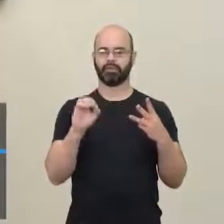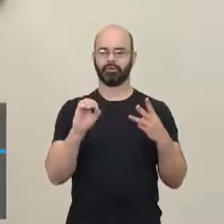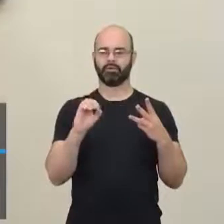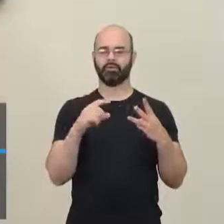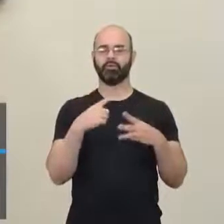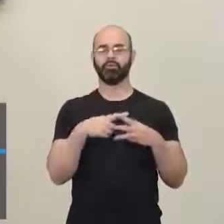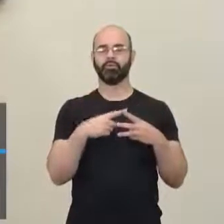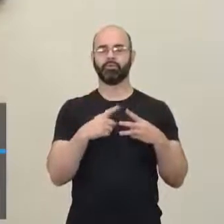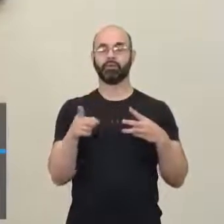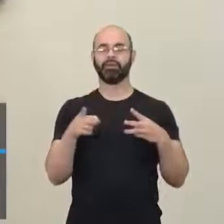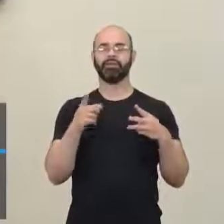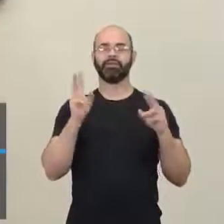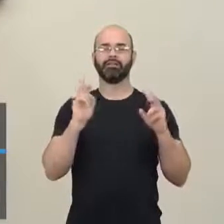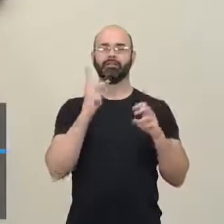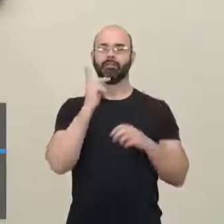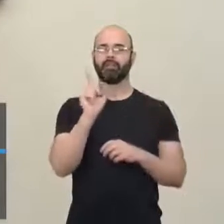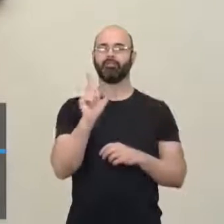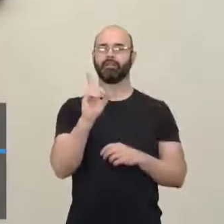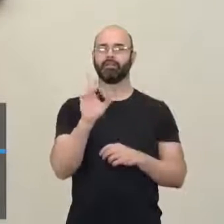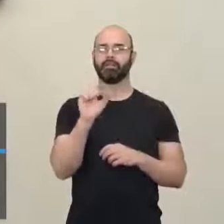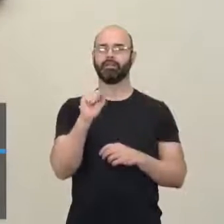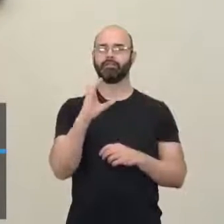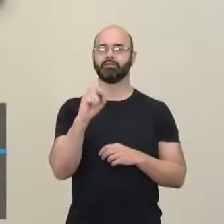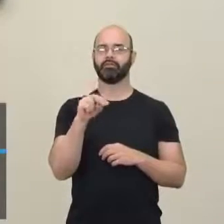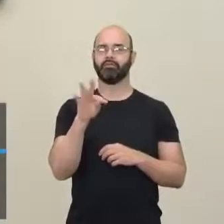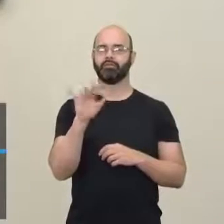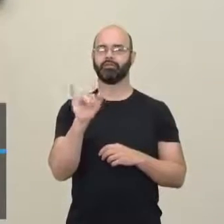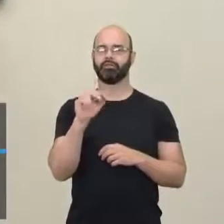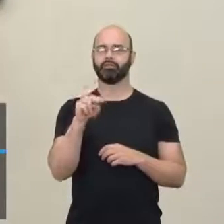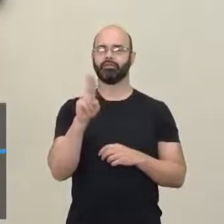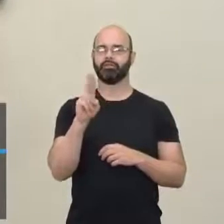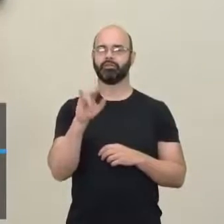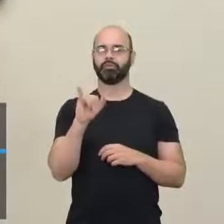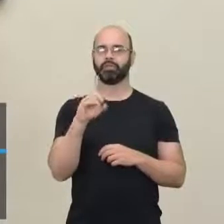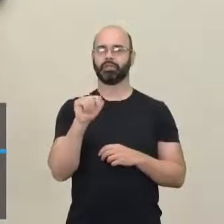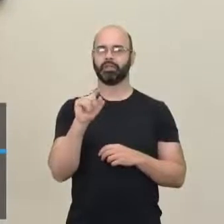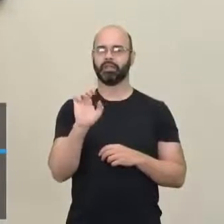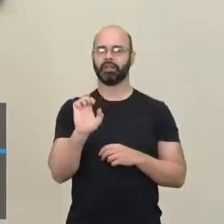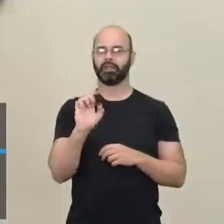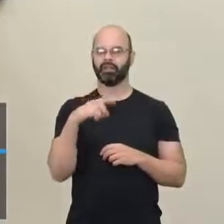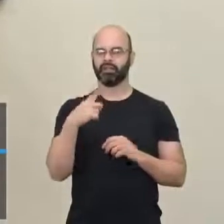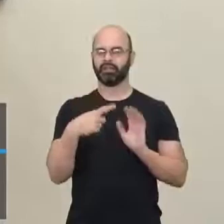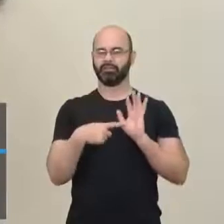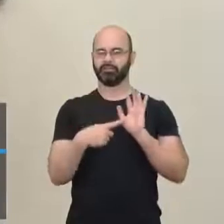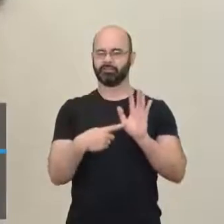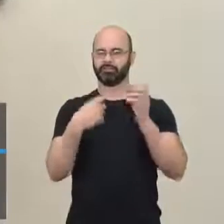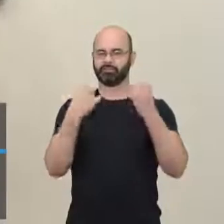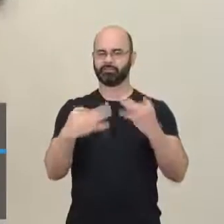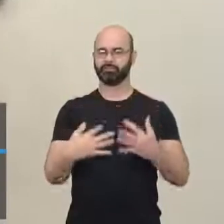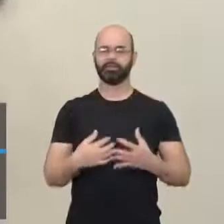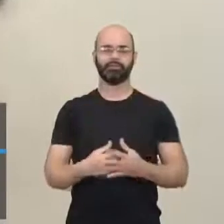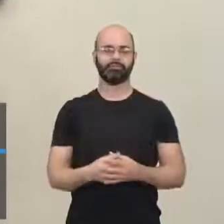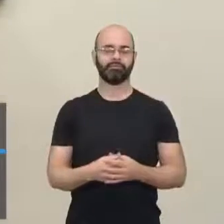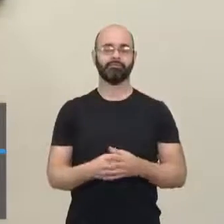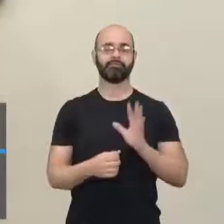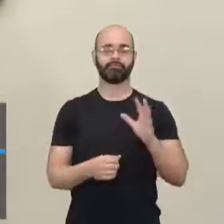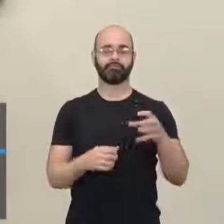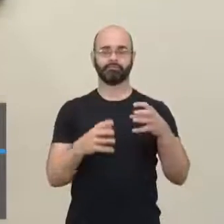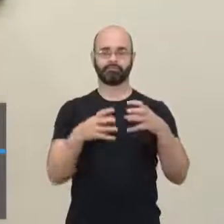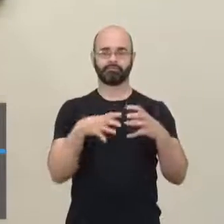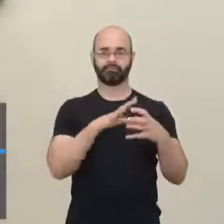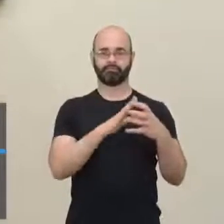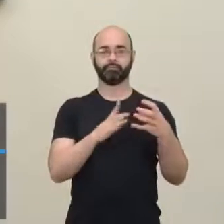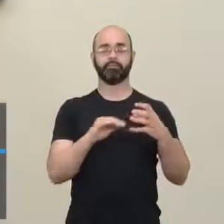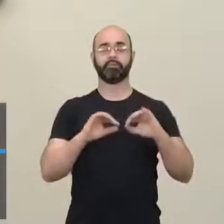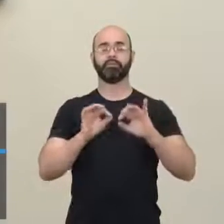de descontinuidades, que a gente vai ver aí mais para frente. Mas mostrando a estrutura interna do planeta, elas têm